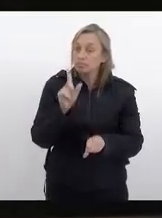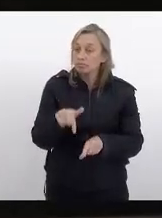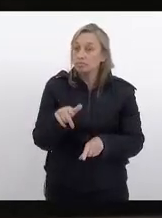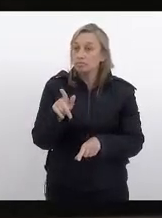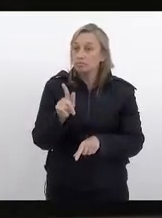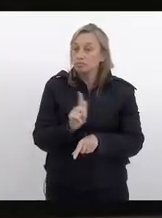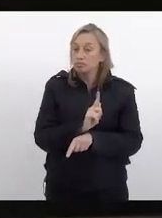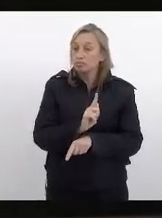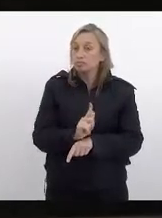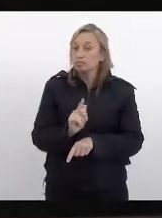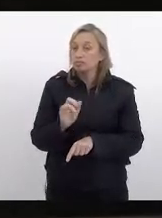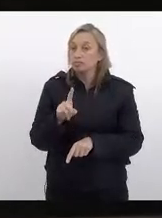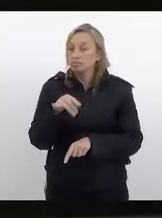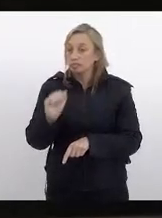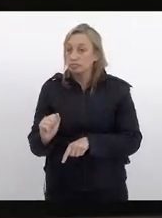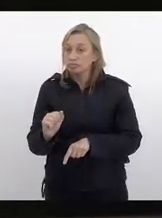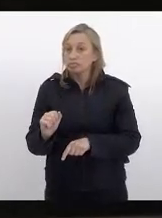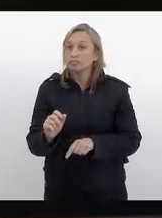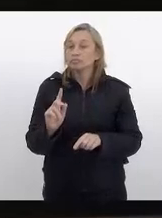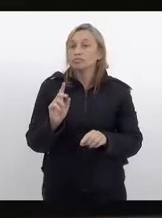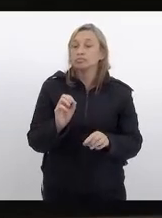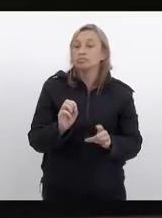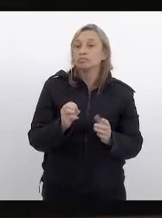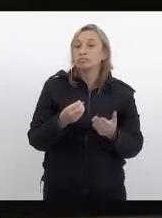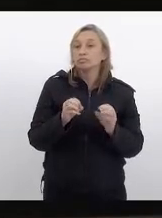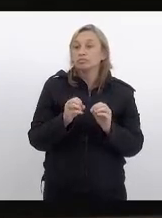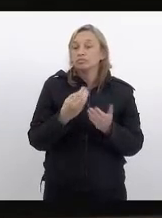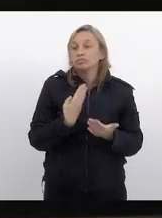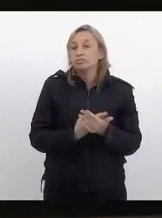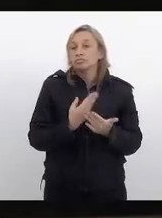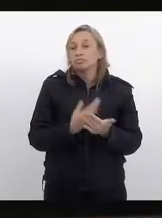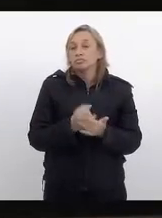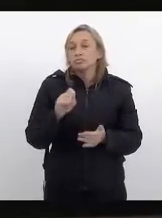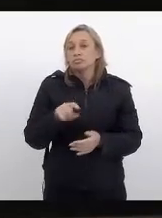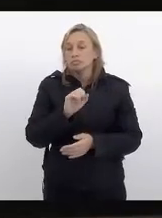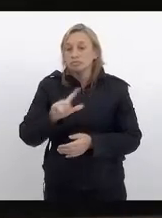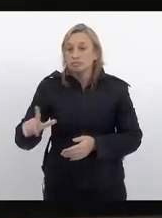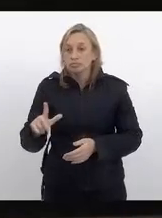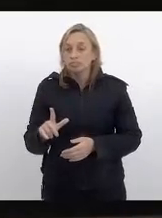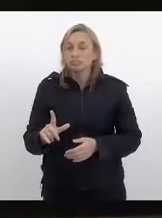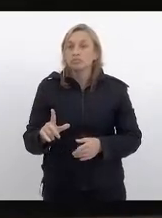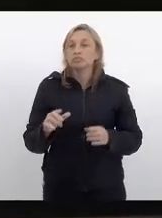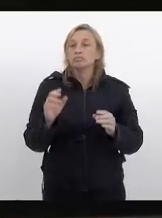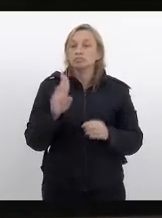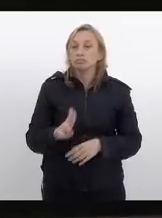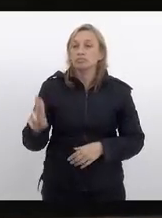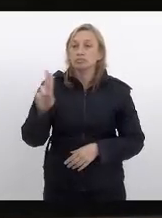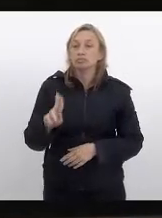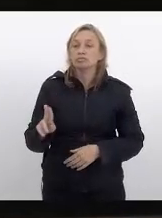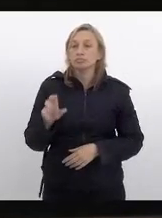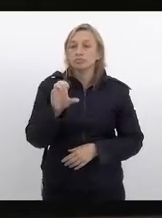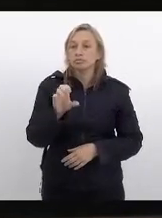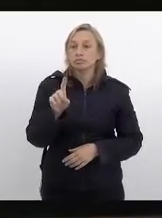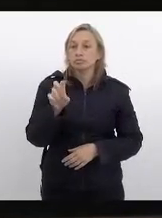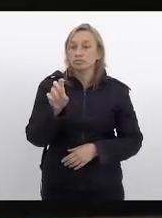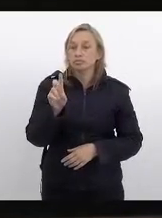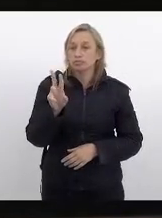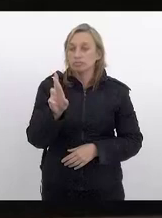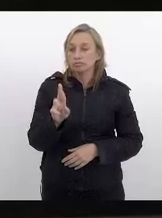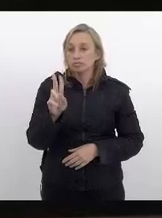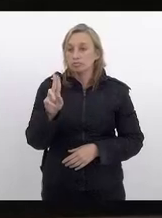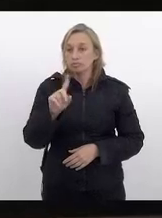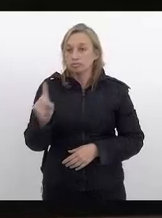graduada em estudos sociais e licenciatura pela Universidade de Cruz Alta ela é